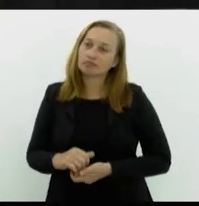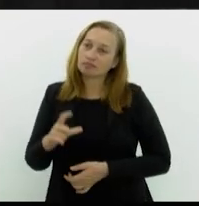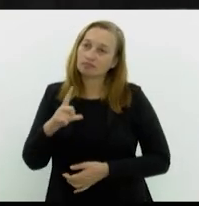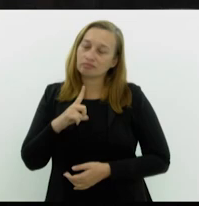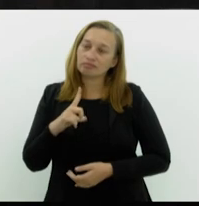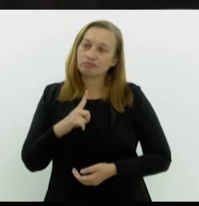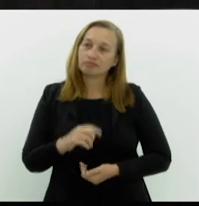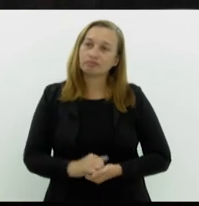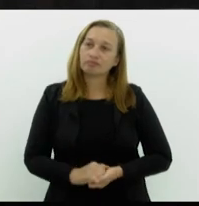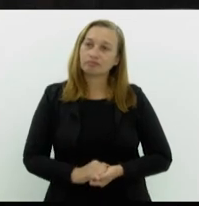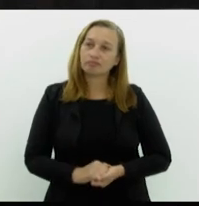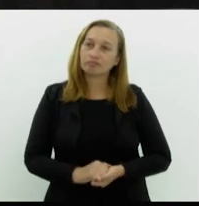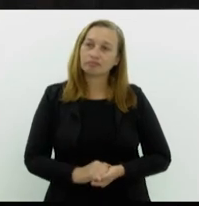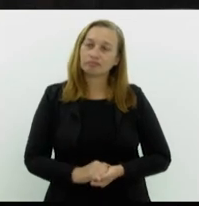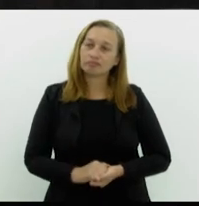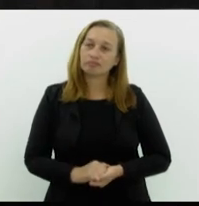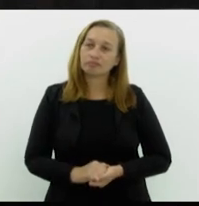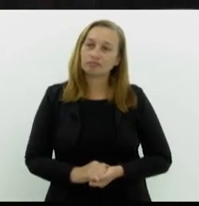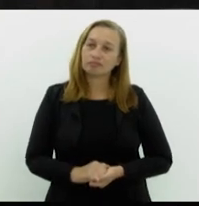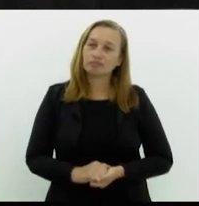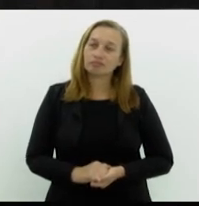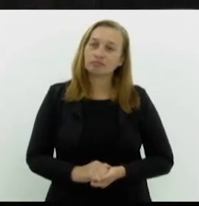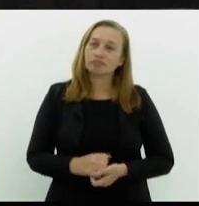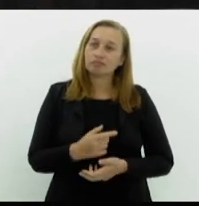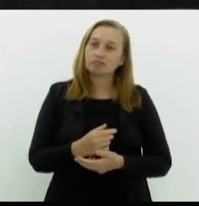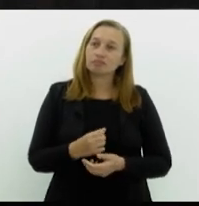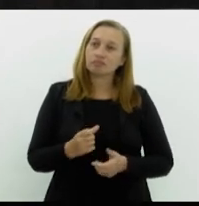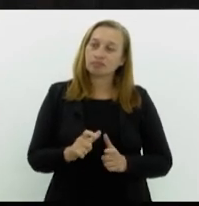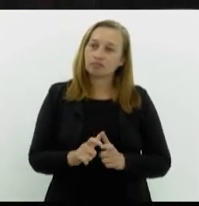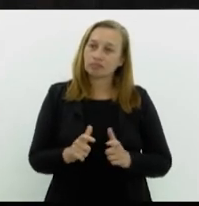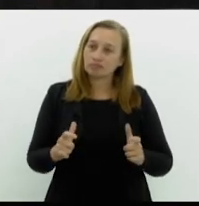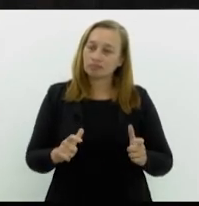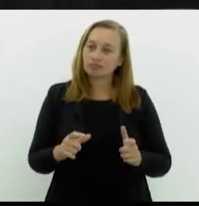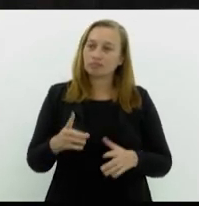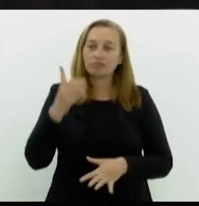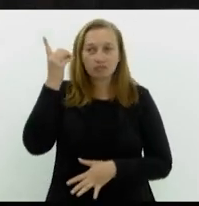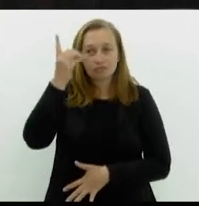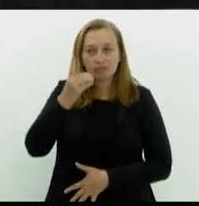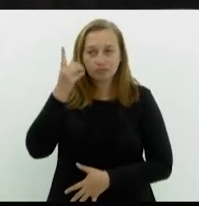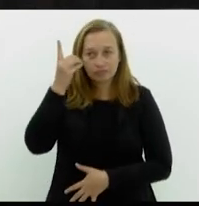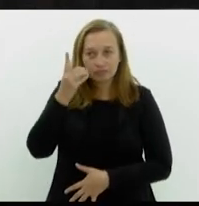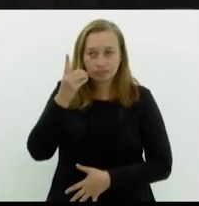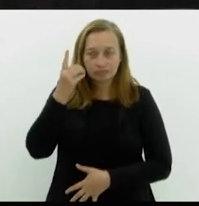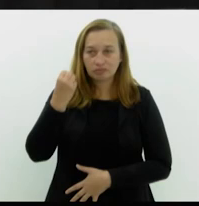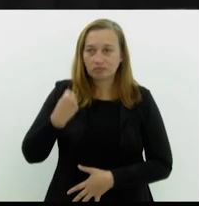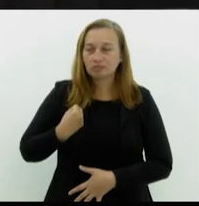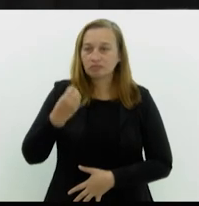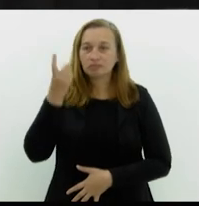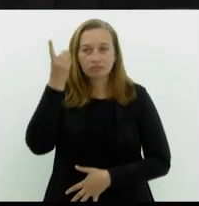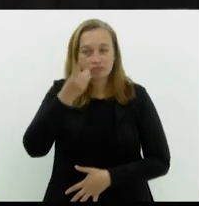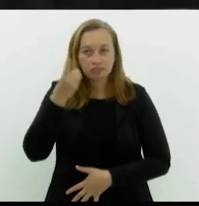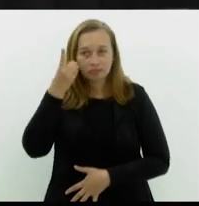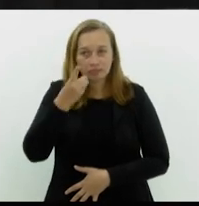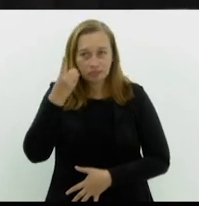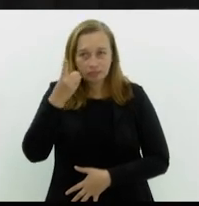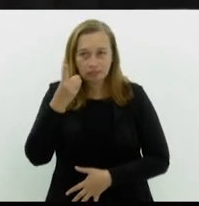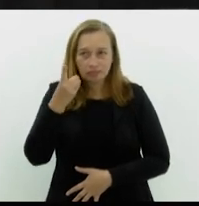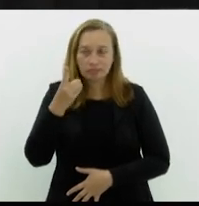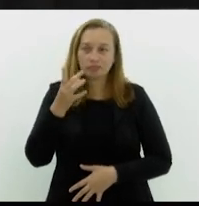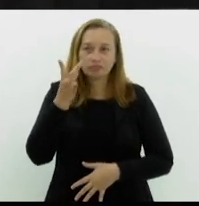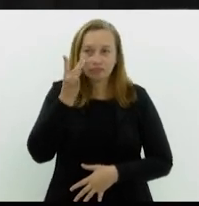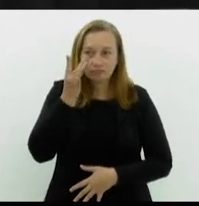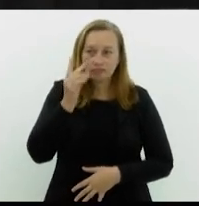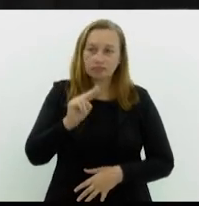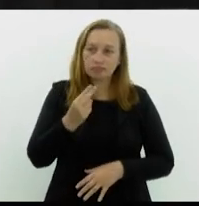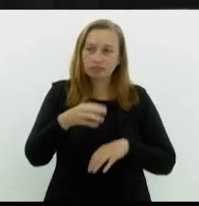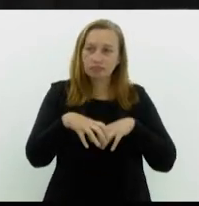presença plena, quer seja de forma presencial ou de forma mista, isto é, somado